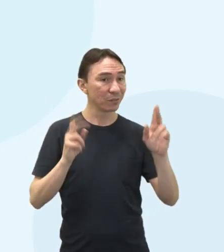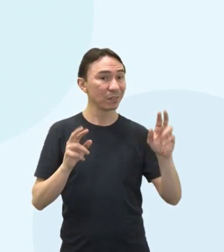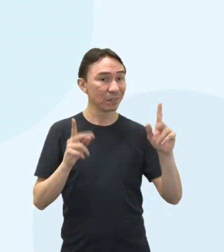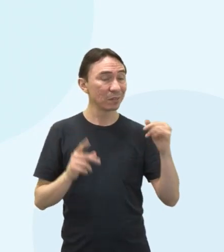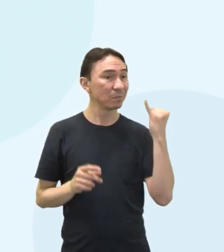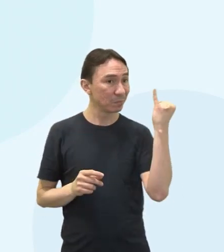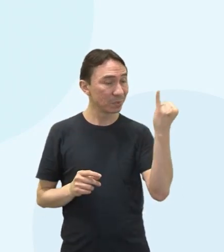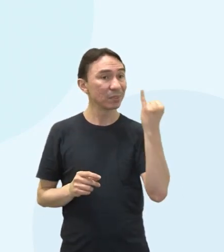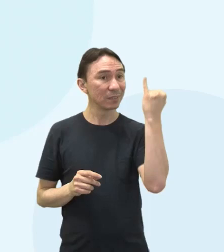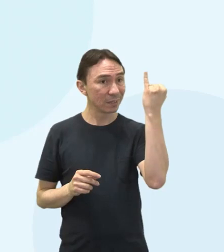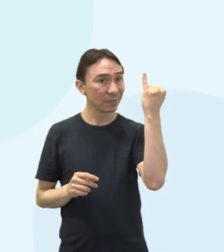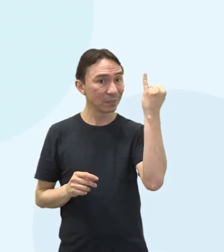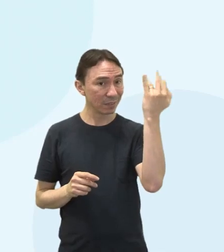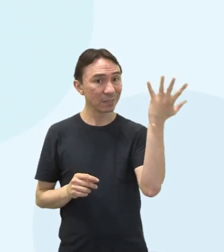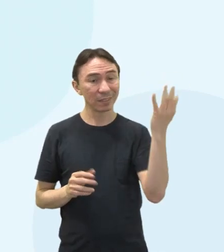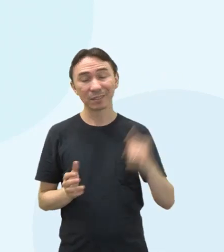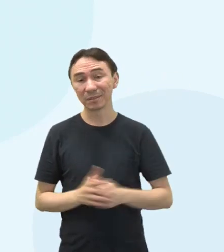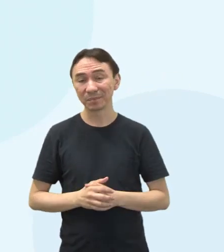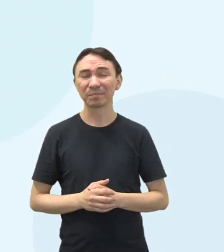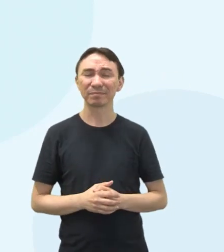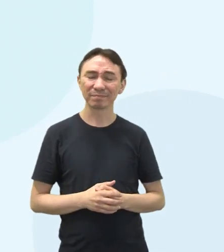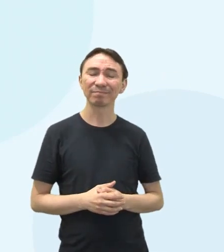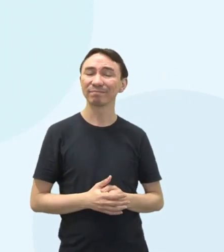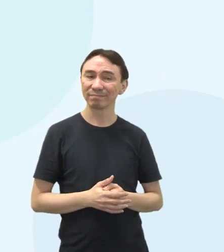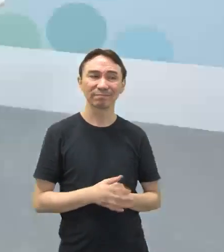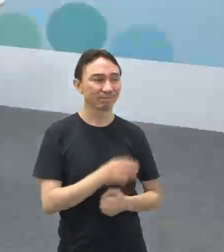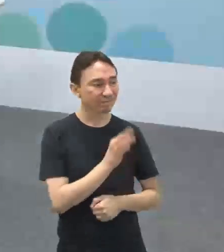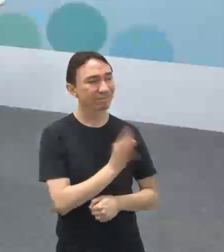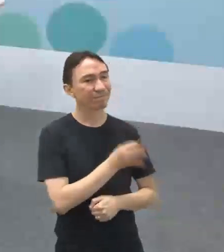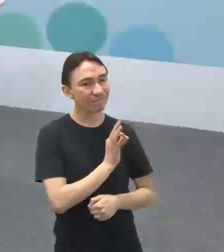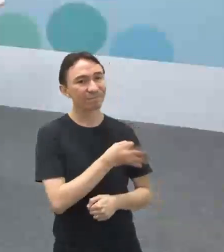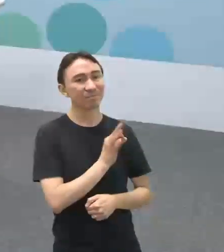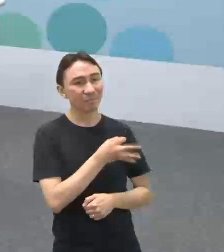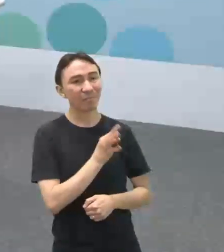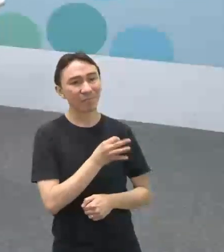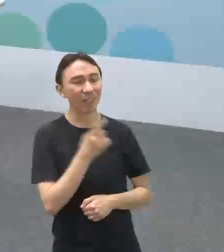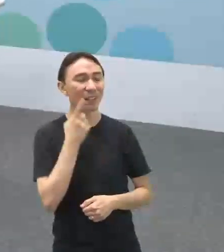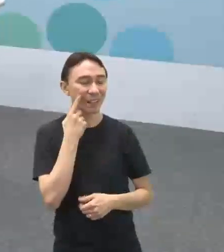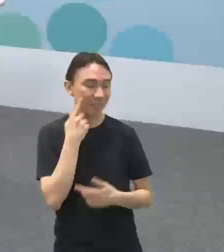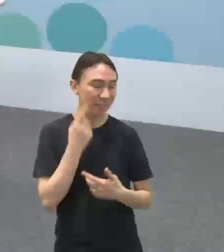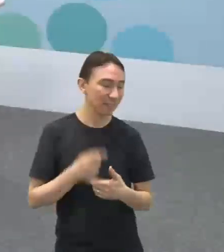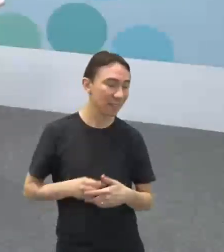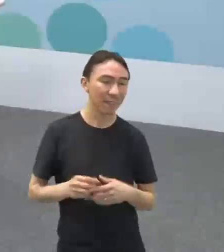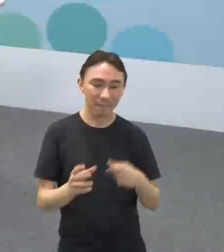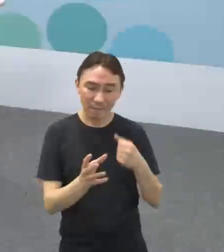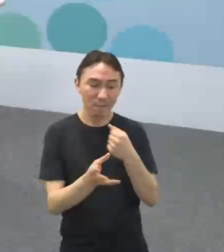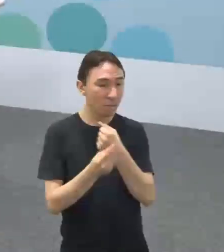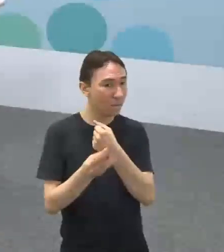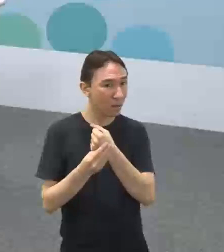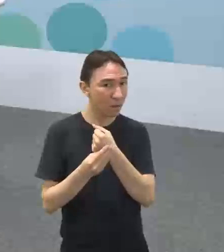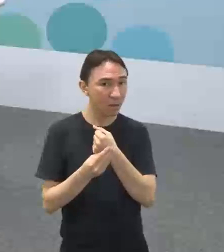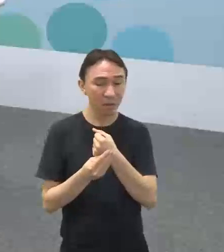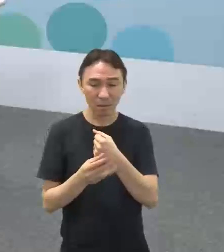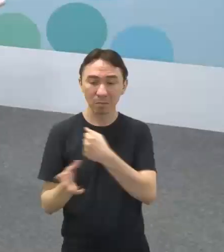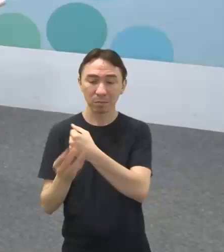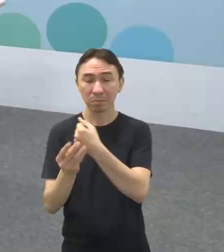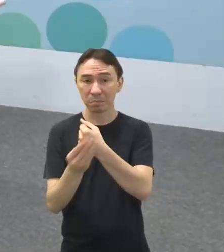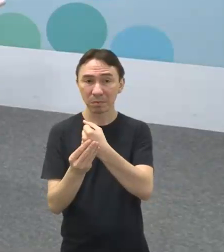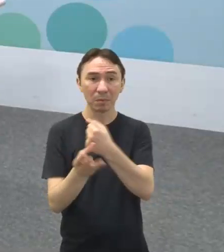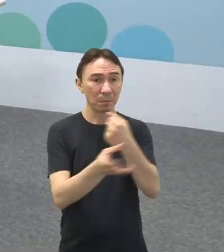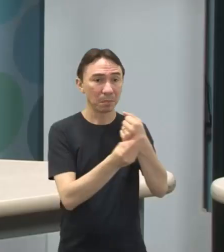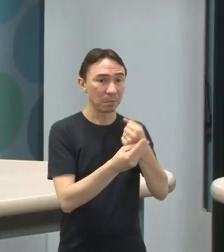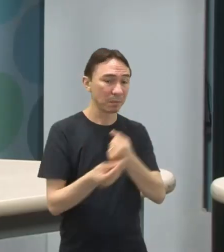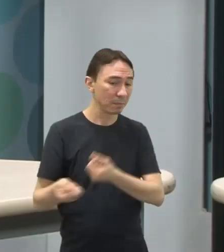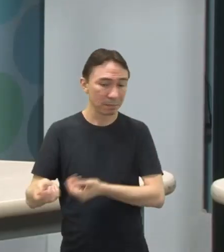um algum comentário é isso é importância dessa troca desses conhecimentos né é e o quanto isso